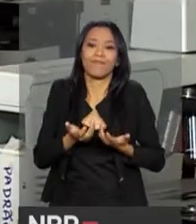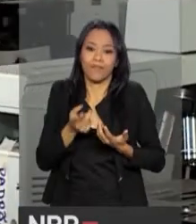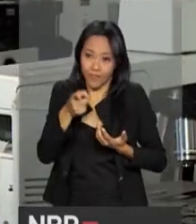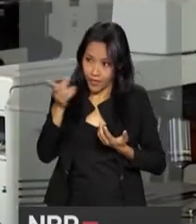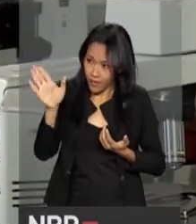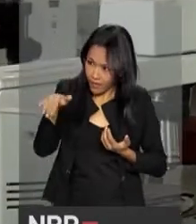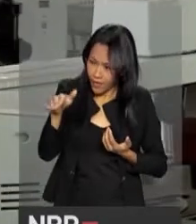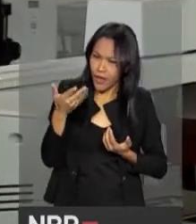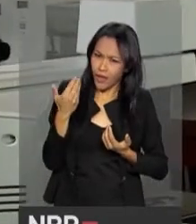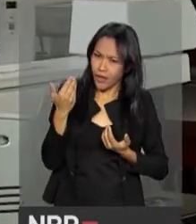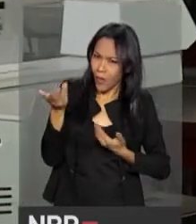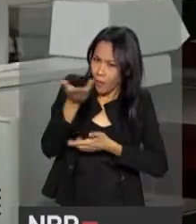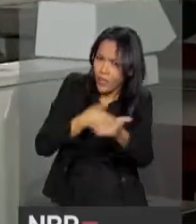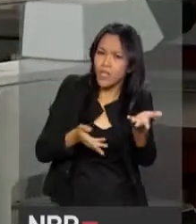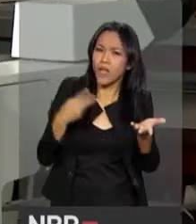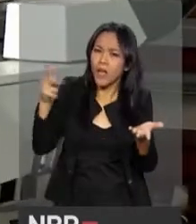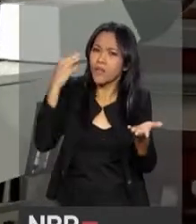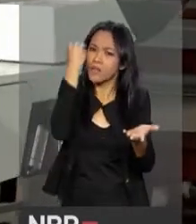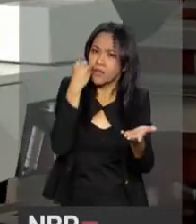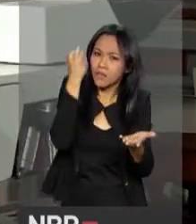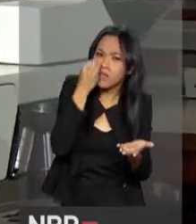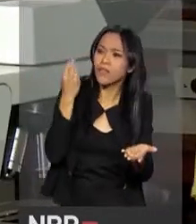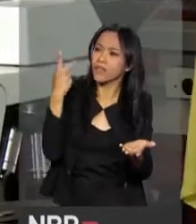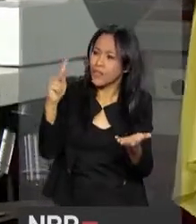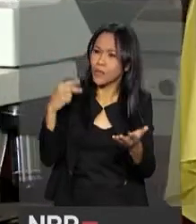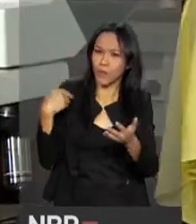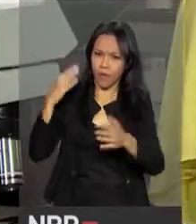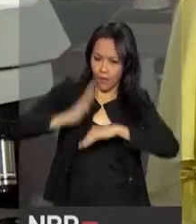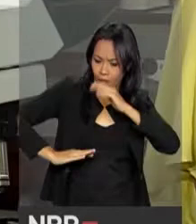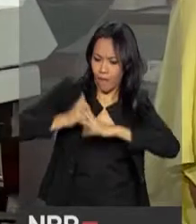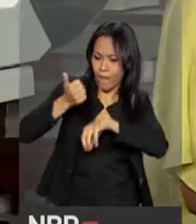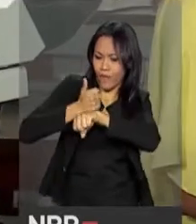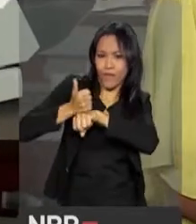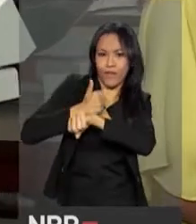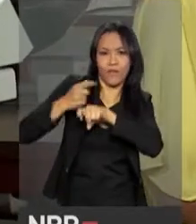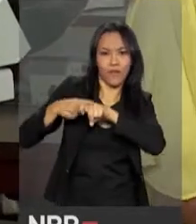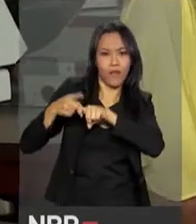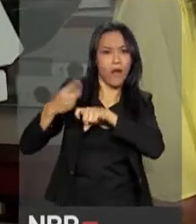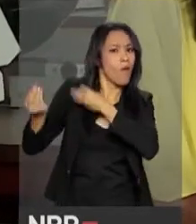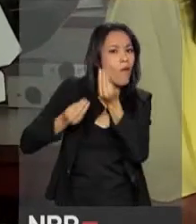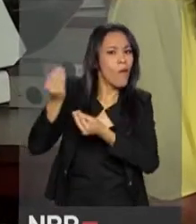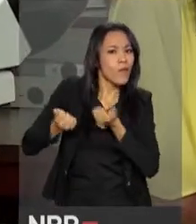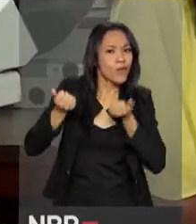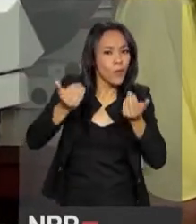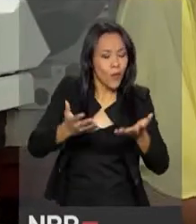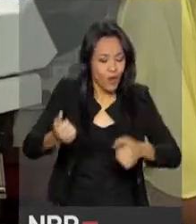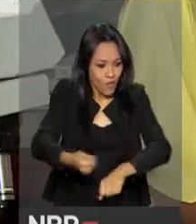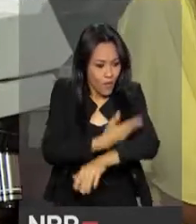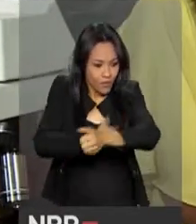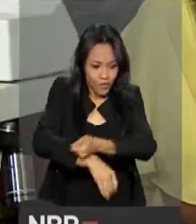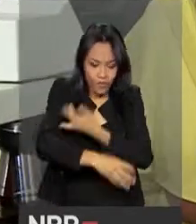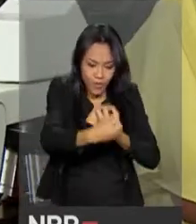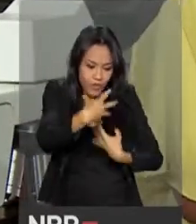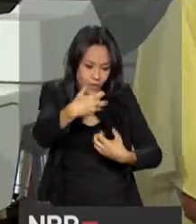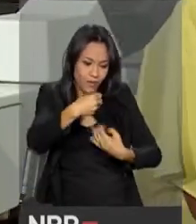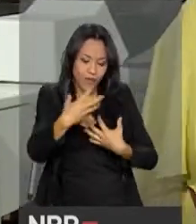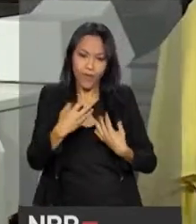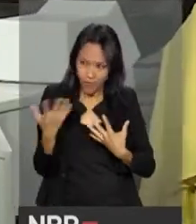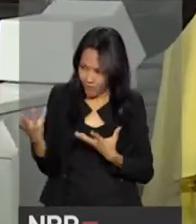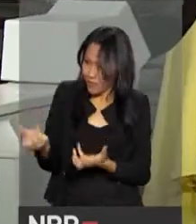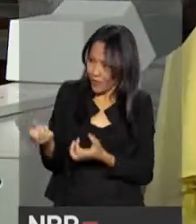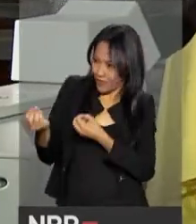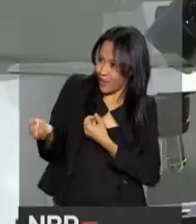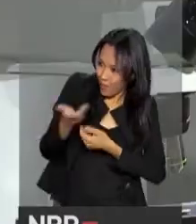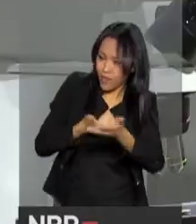compartilhar uma vivência e na sua carreira com a doação de órgãos que te mostrou que ensinou pra compartilhar com a